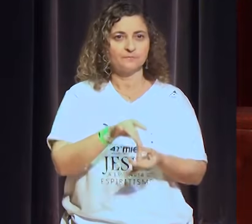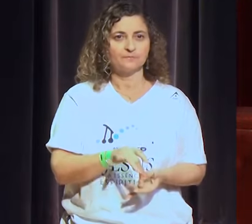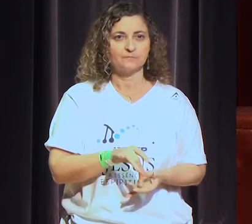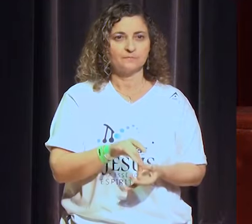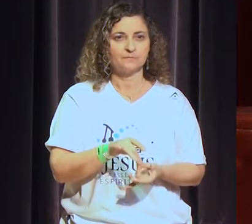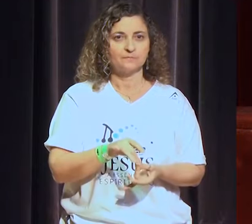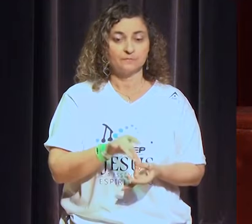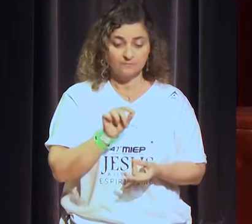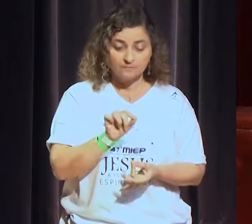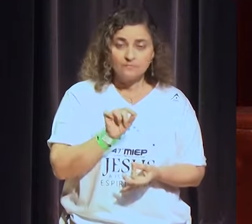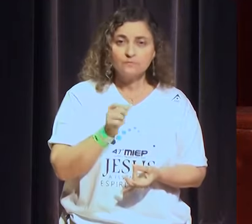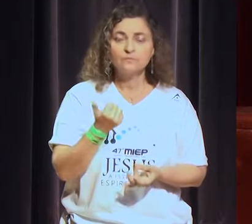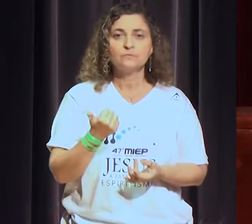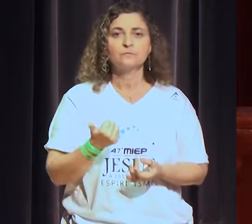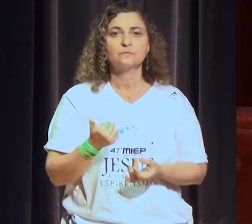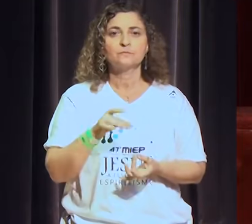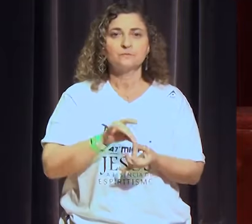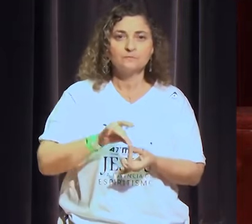que